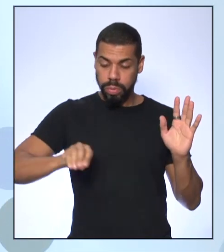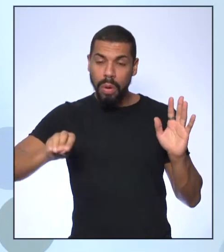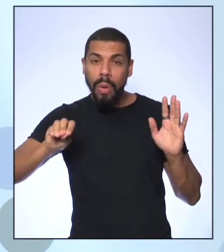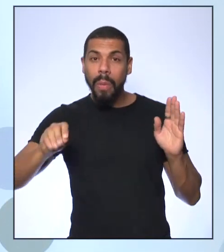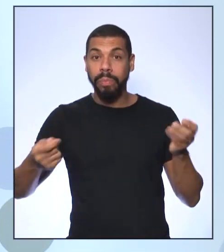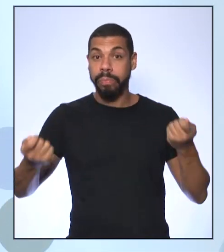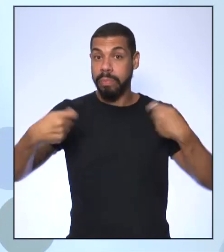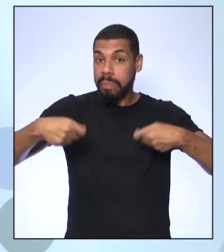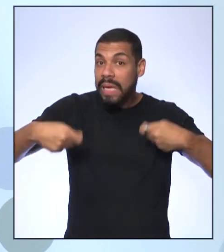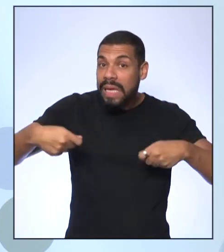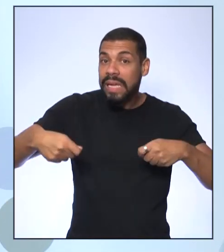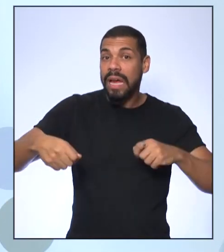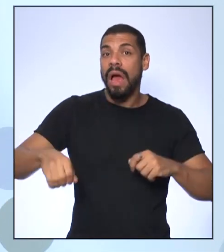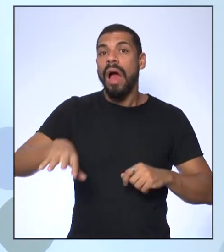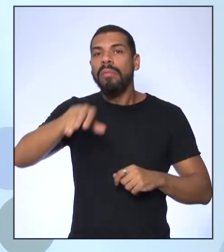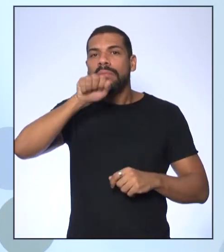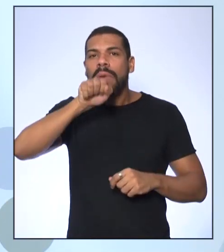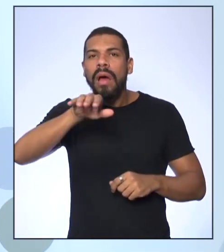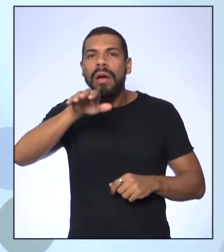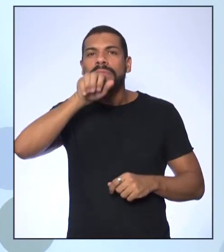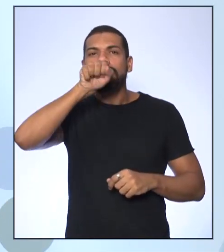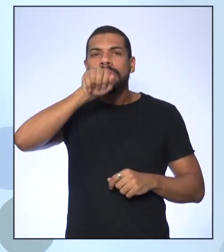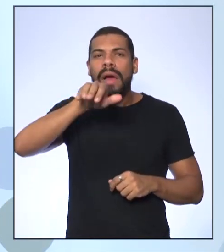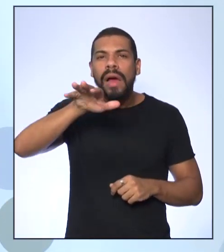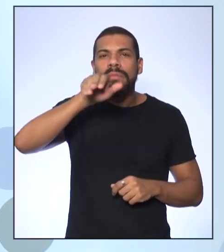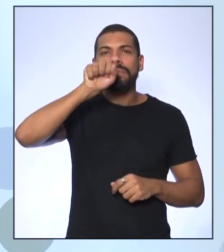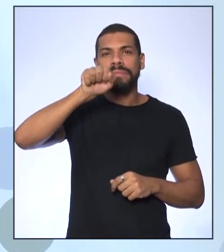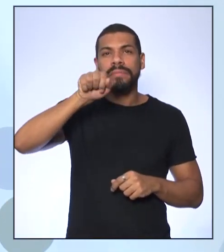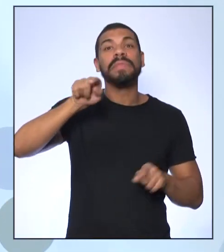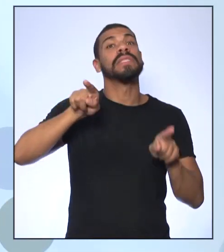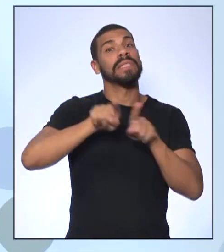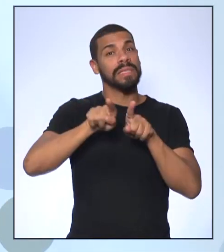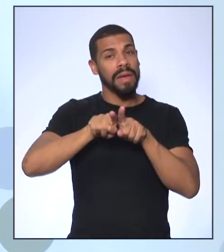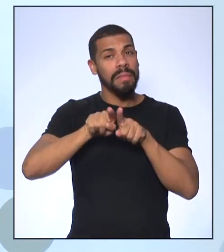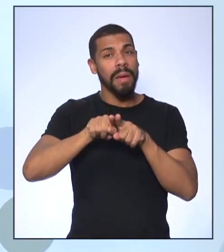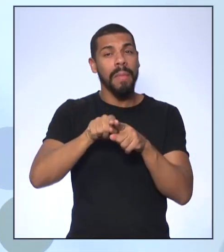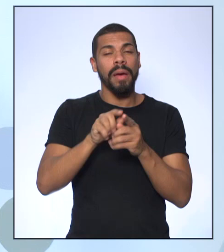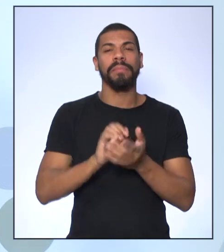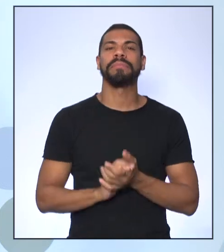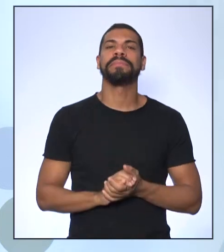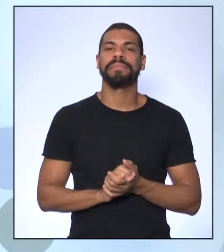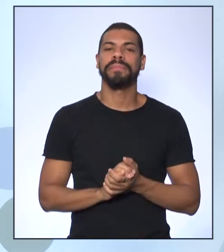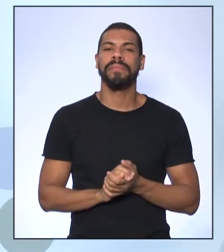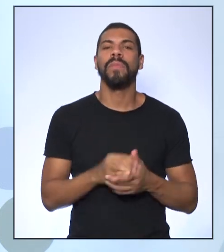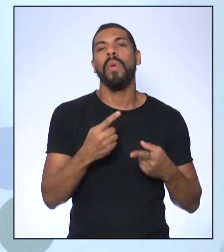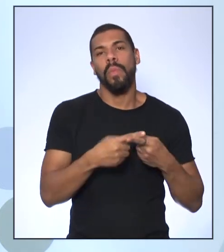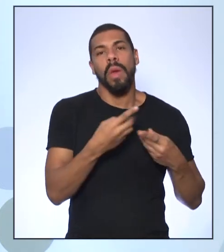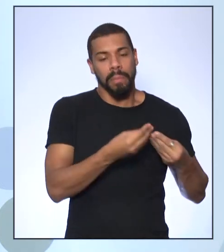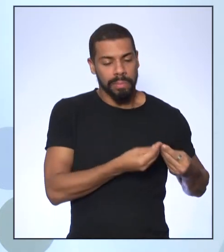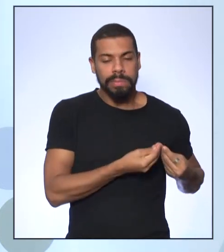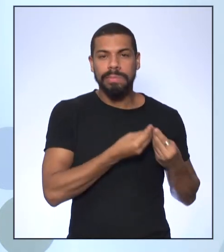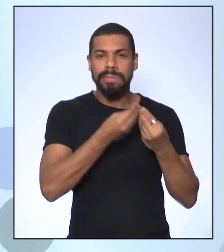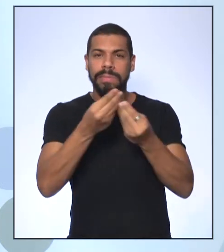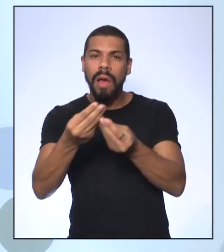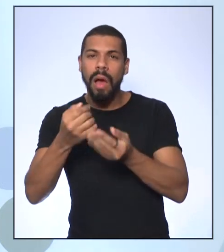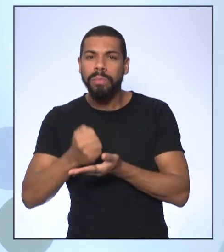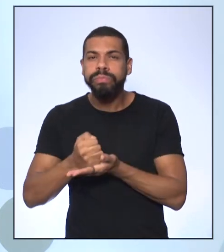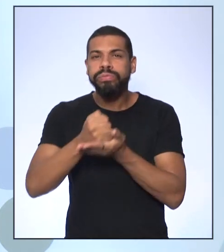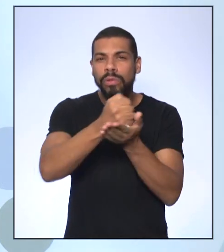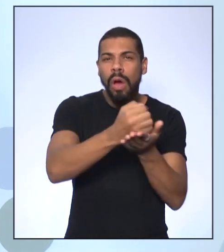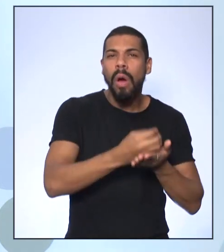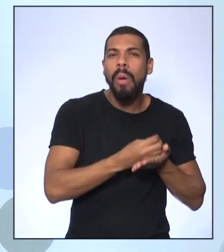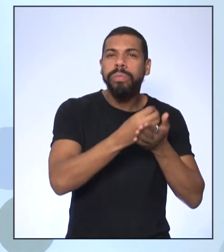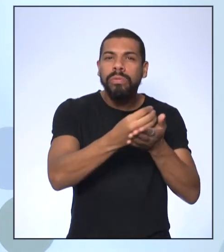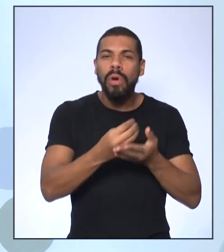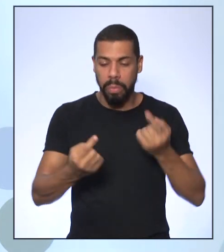desse oxigênio, e elas não têm núcleo por isso, para não gastar o oxigênio que ela precisa levar para outra célula lá, amiga